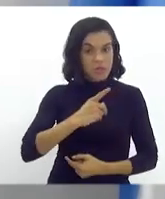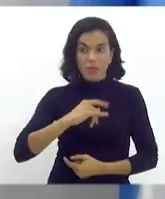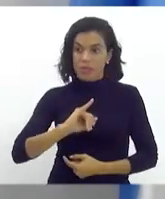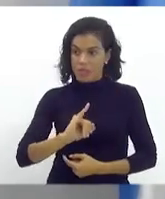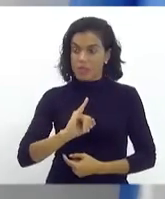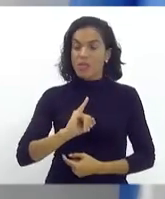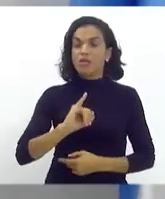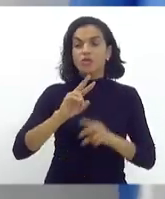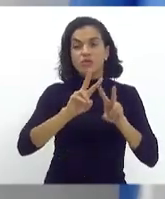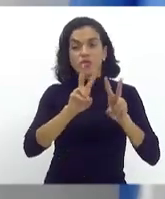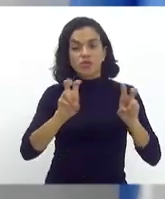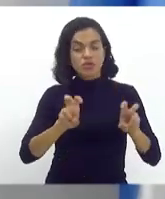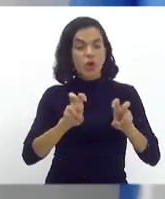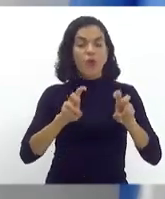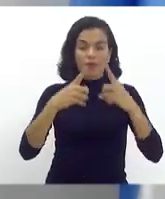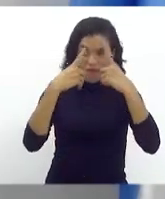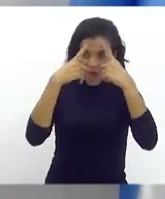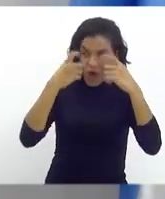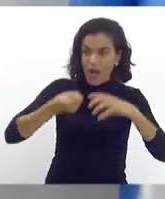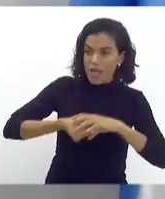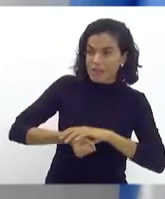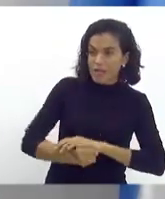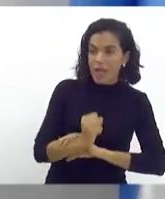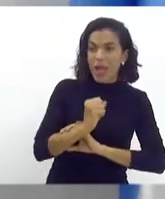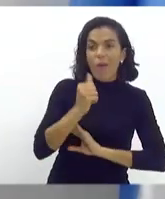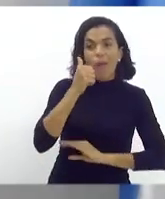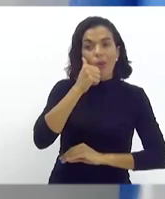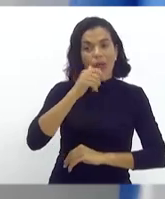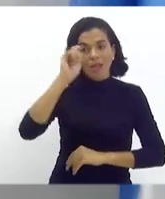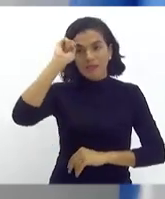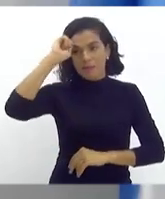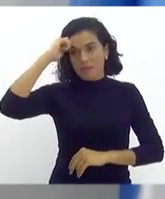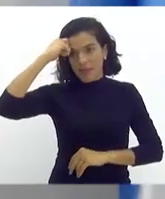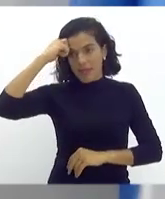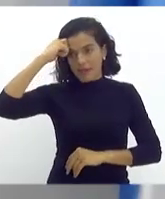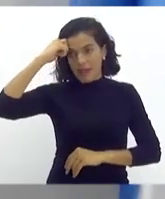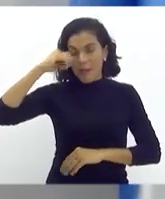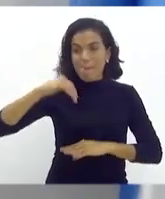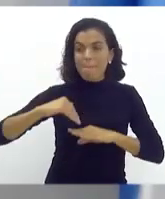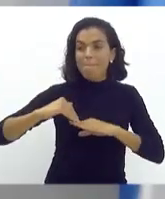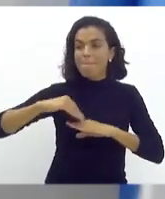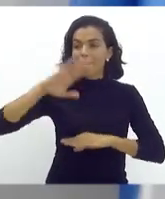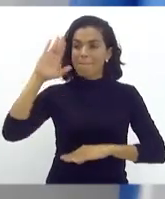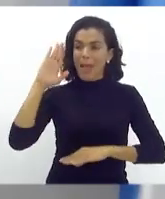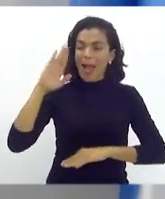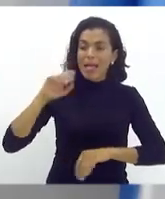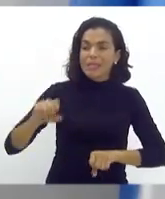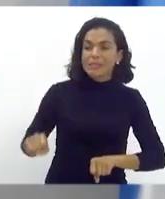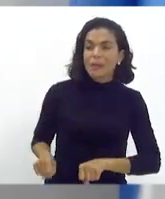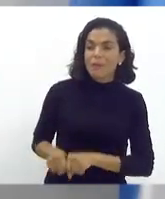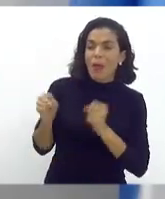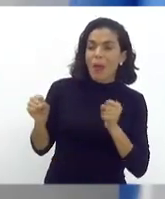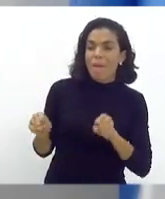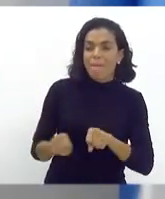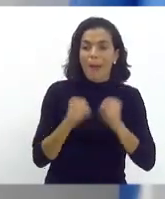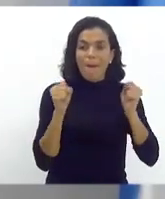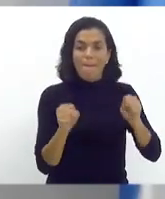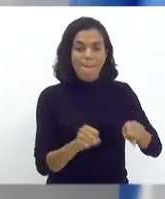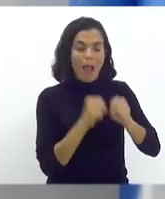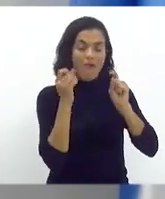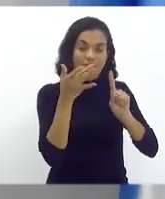sobre a violência obstétrica que eram mulheres pretas as mais impactadas e as mais